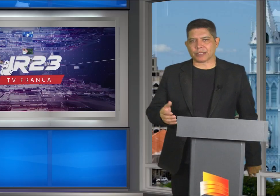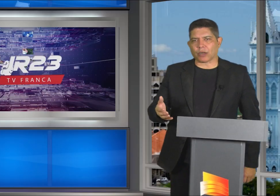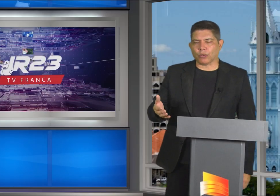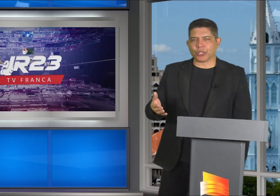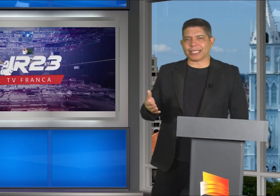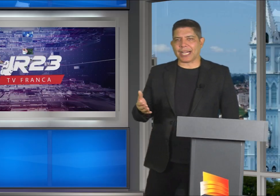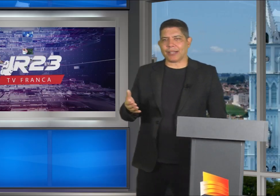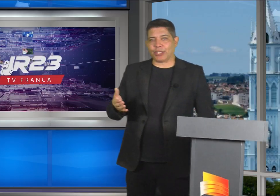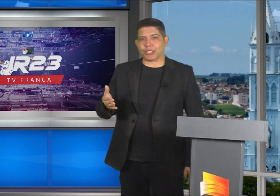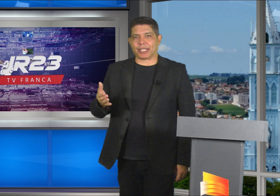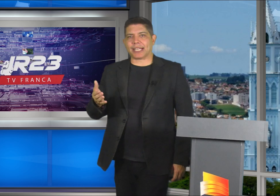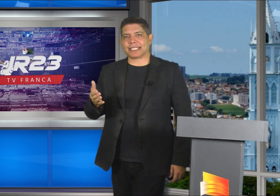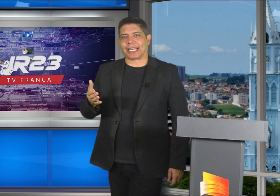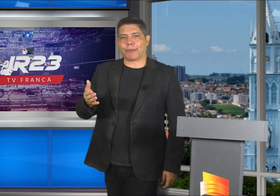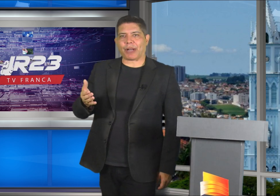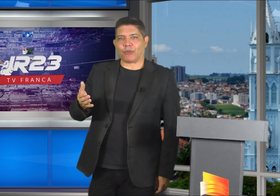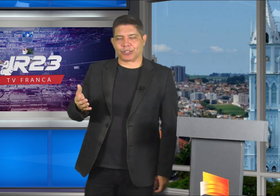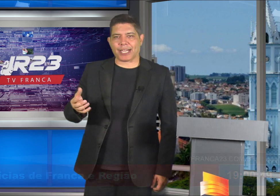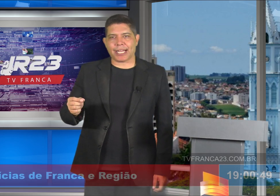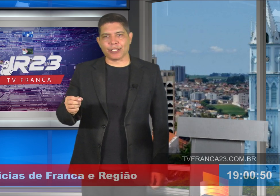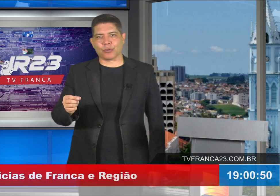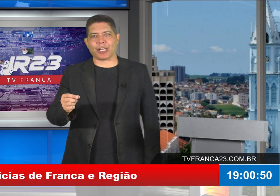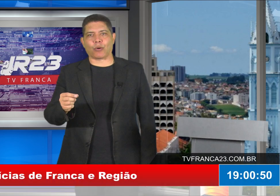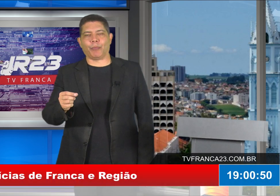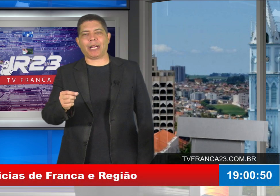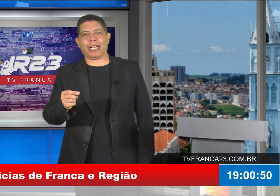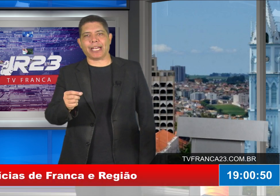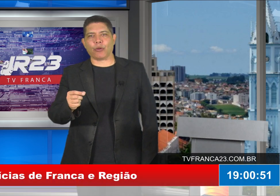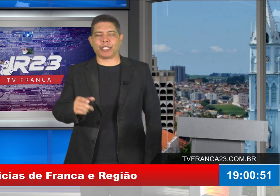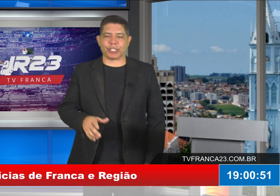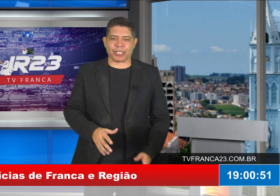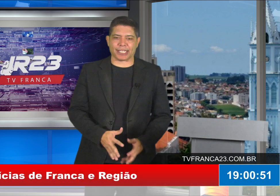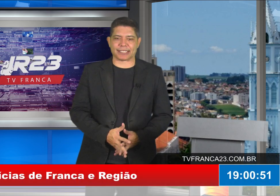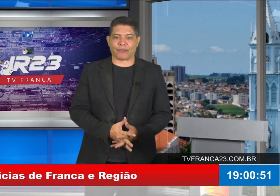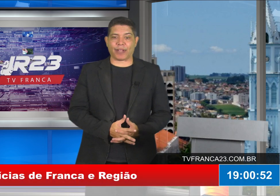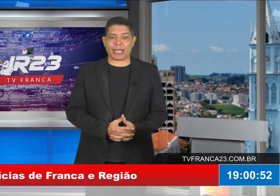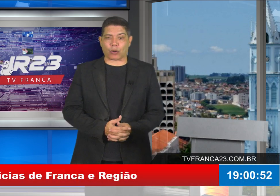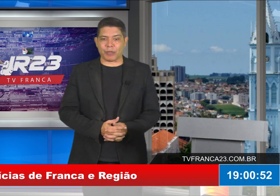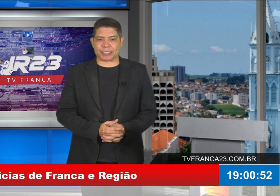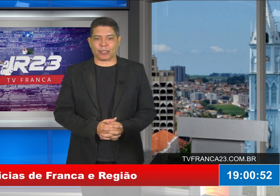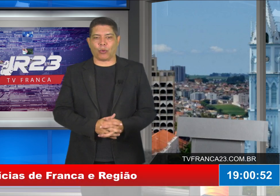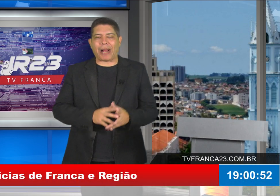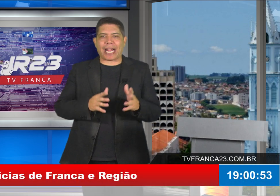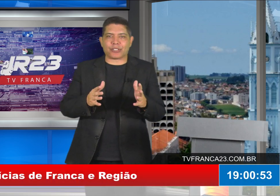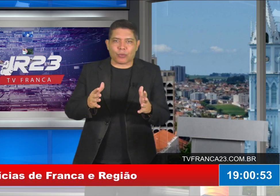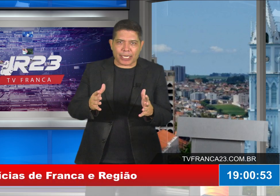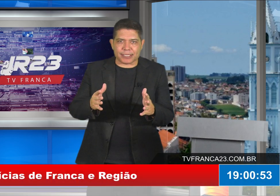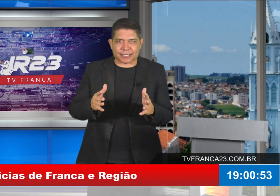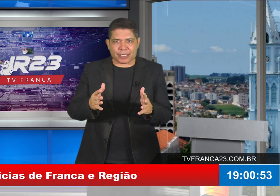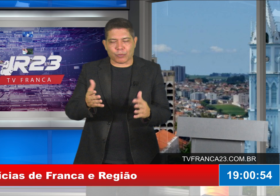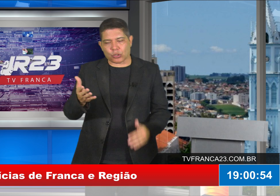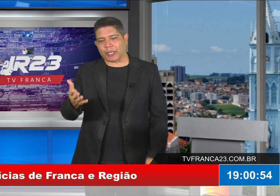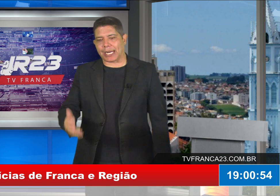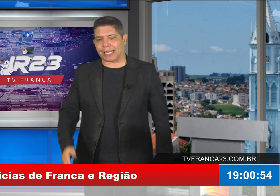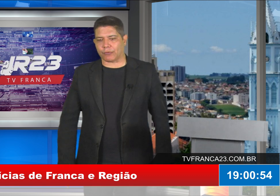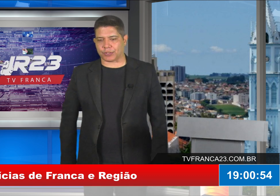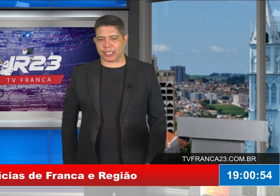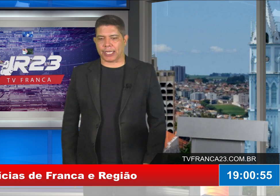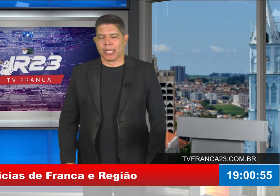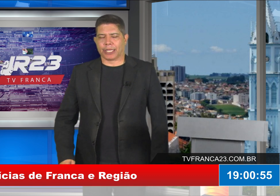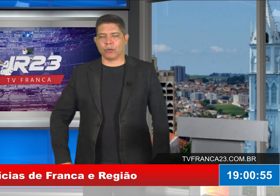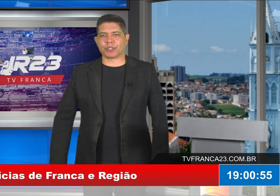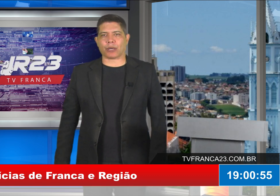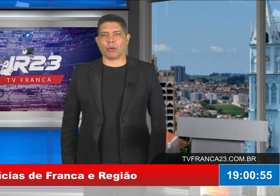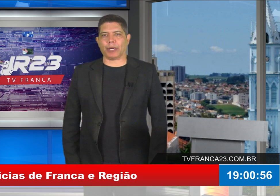Estamos de volta com o JR23 aqui para você que nos acompanha à noite de terça-feira, começando mais uma edição. Muito obrigado